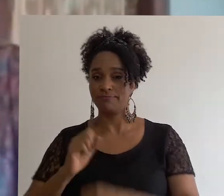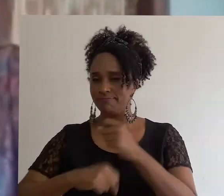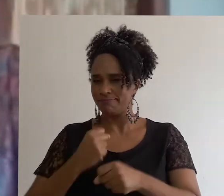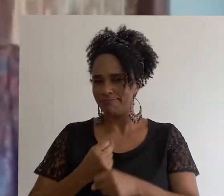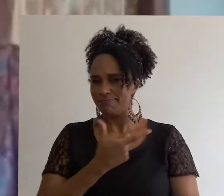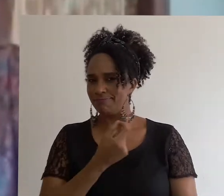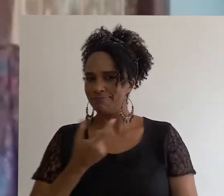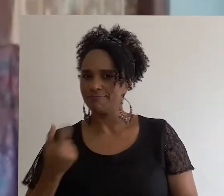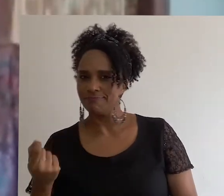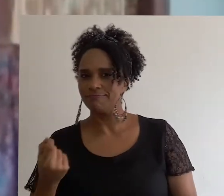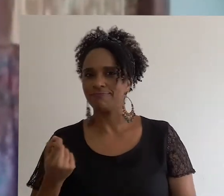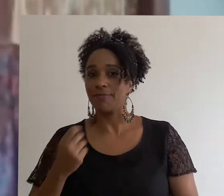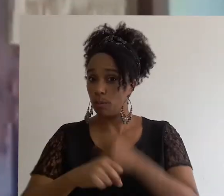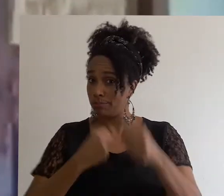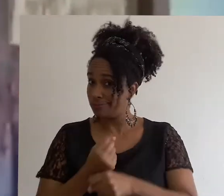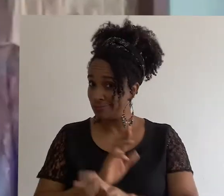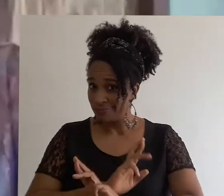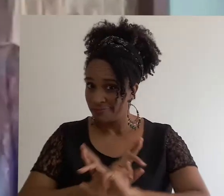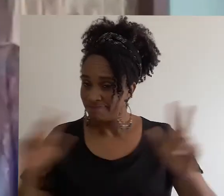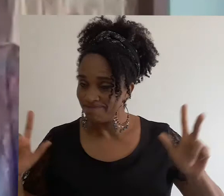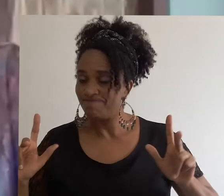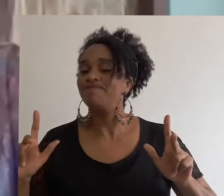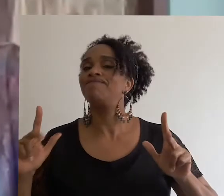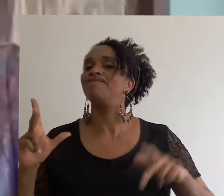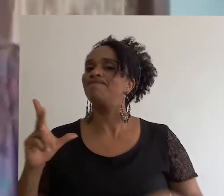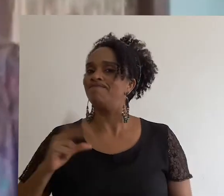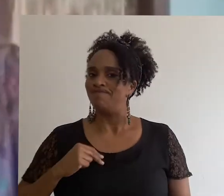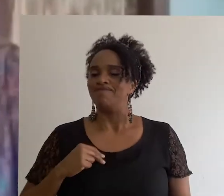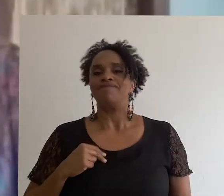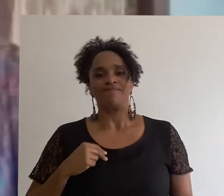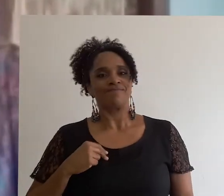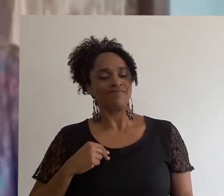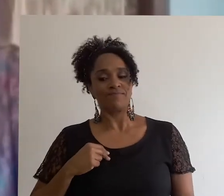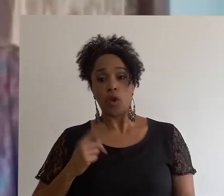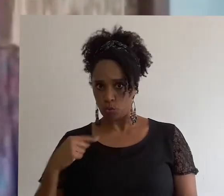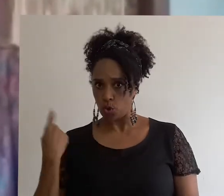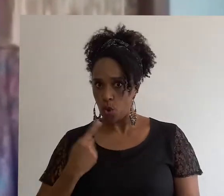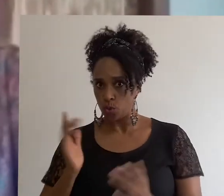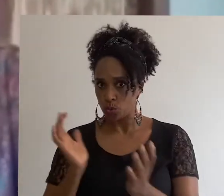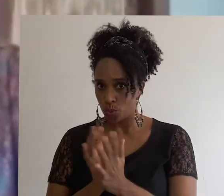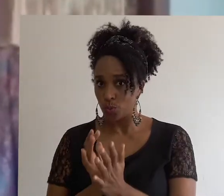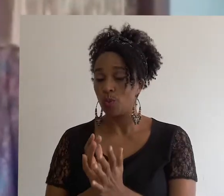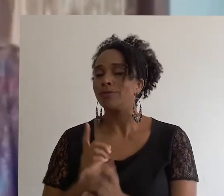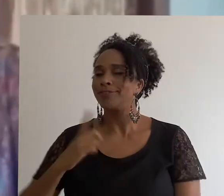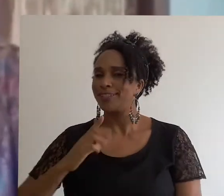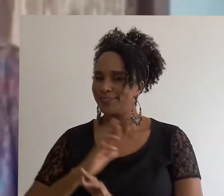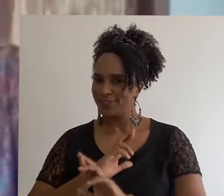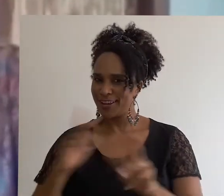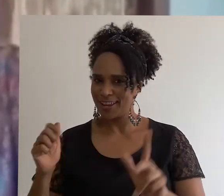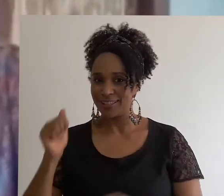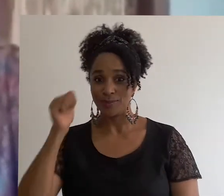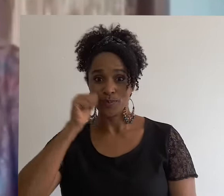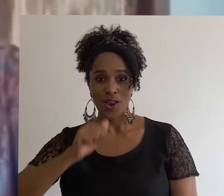de 2020, um ano tão atípico para nós. Este gabinete, que é importante frisar, é um gabinete composto por 9